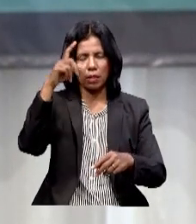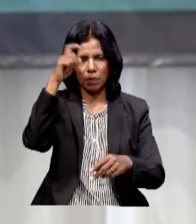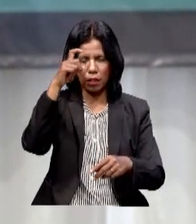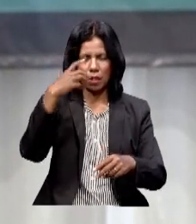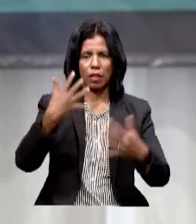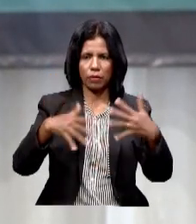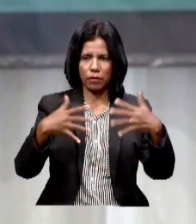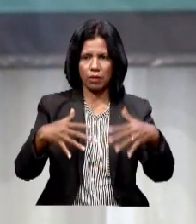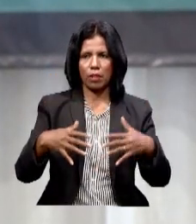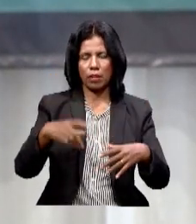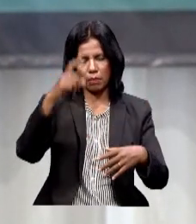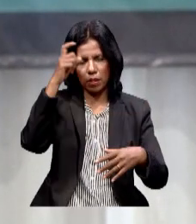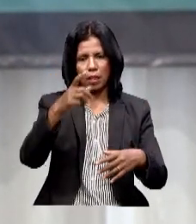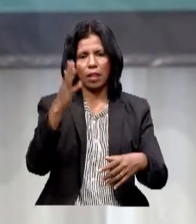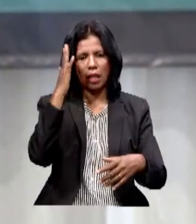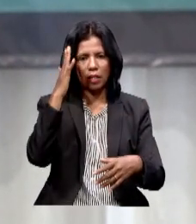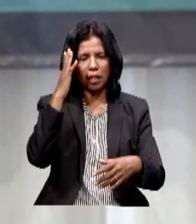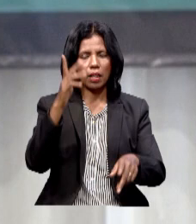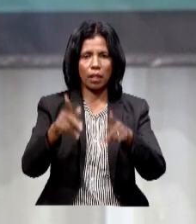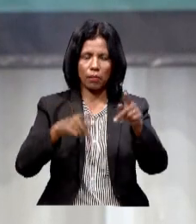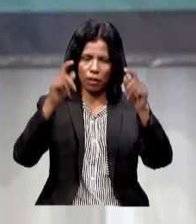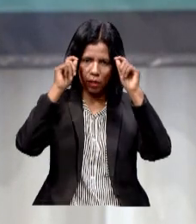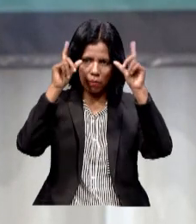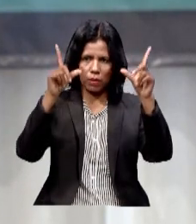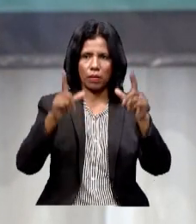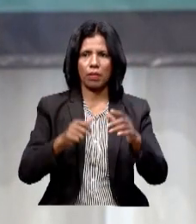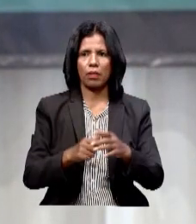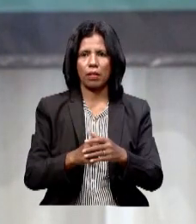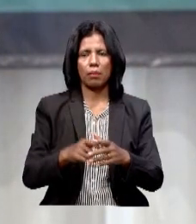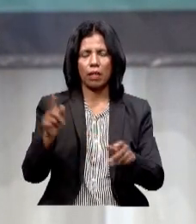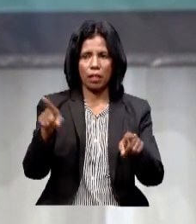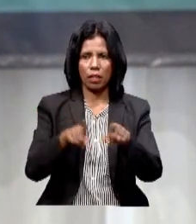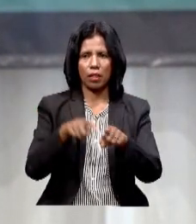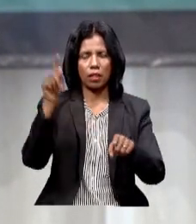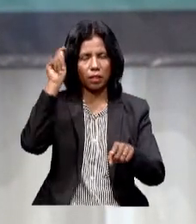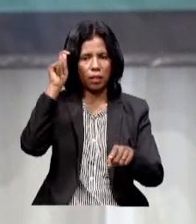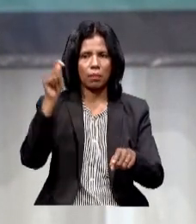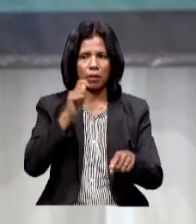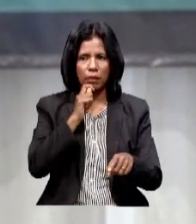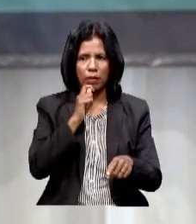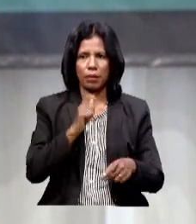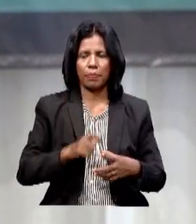maduro è con il carattere di Timor-Leste. Ma come torna da loro?